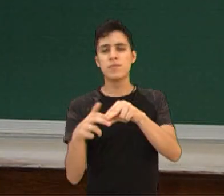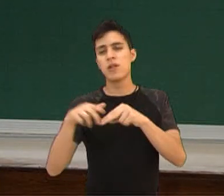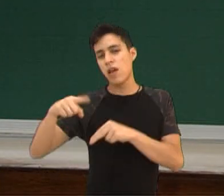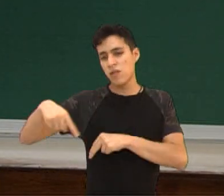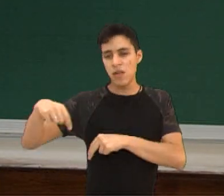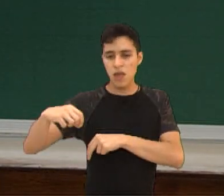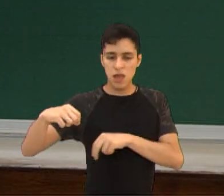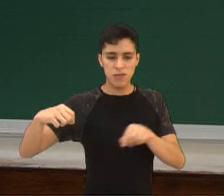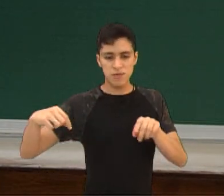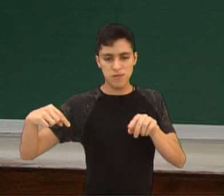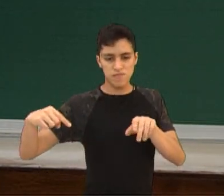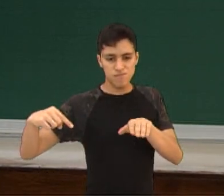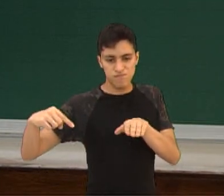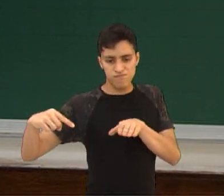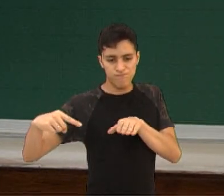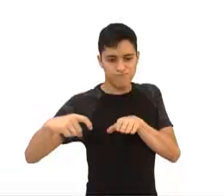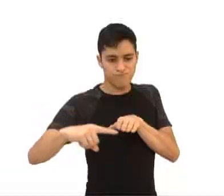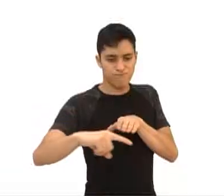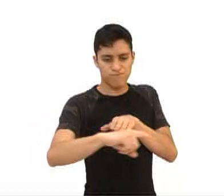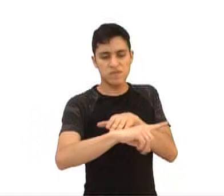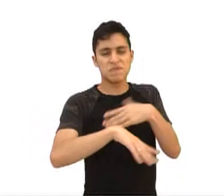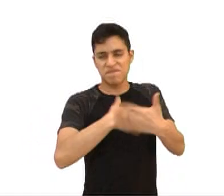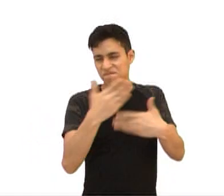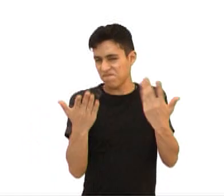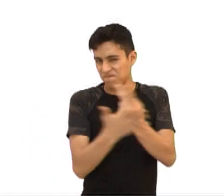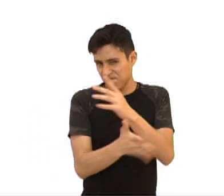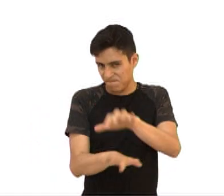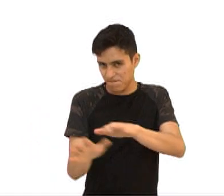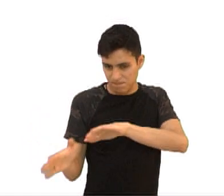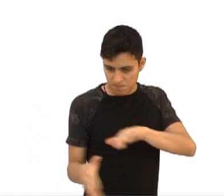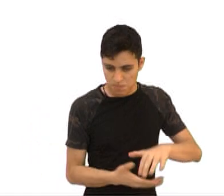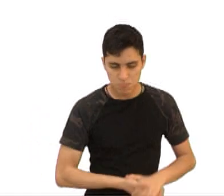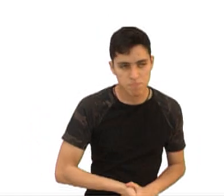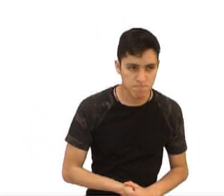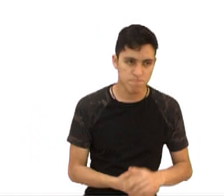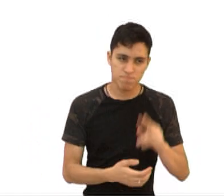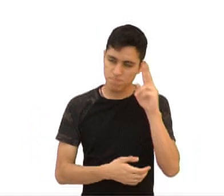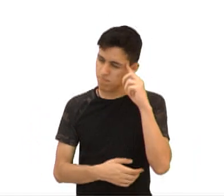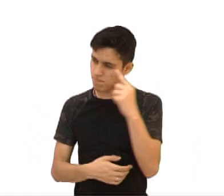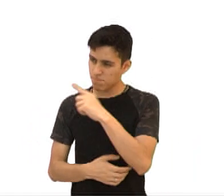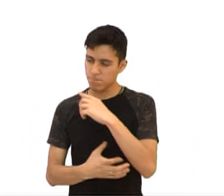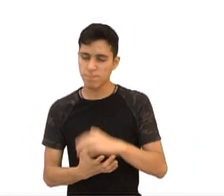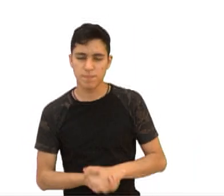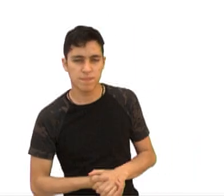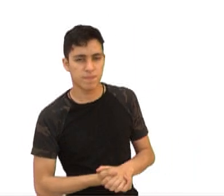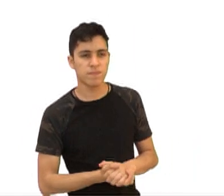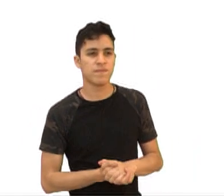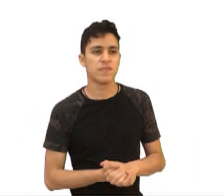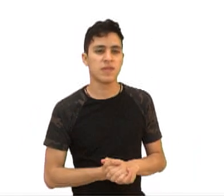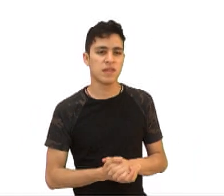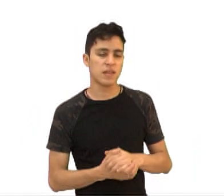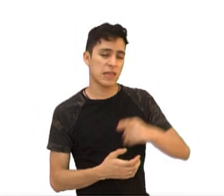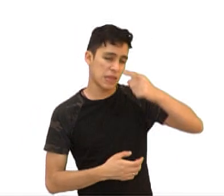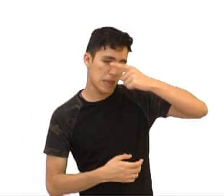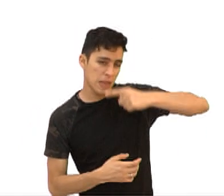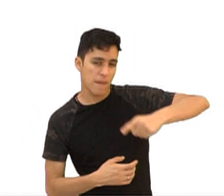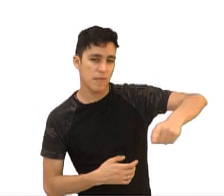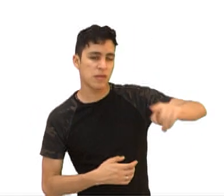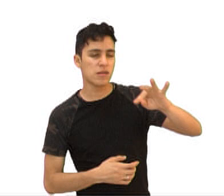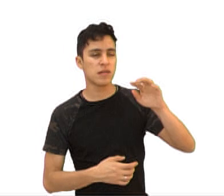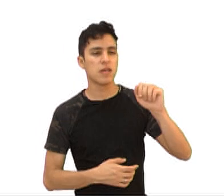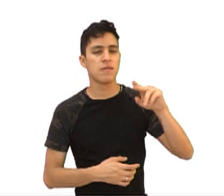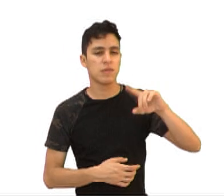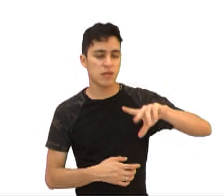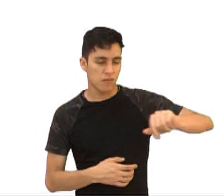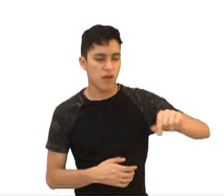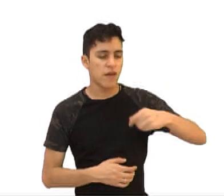né? Primeiro aqui, vamos relembrar o que é um habitat. Olha só, está dizendo aqui que o tamanduá-bandeira vive em campos e áreas